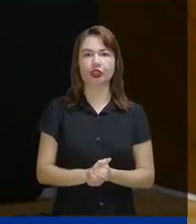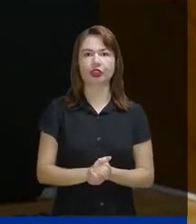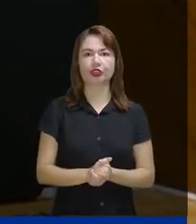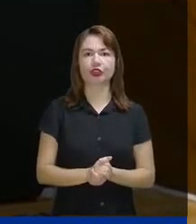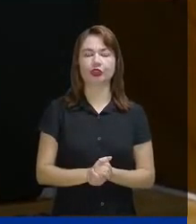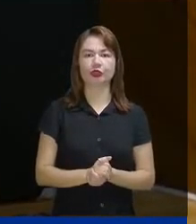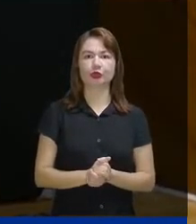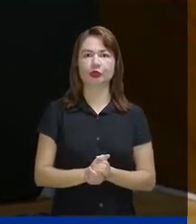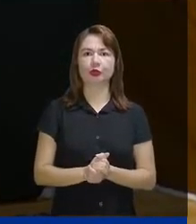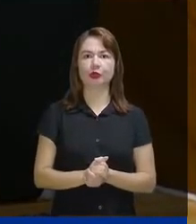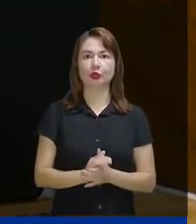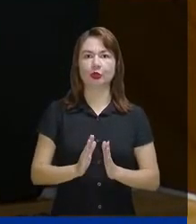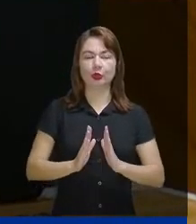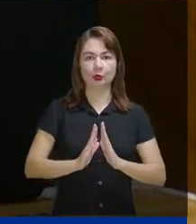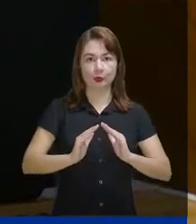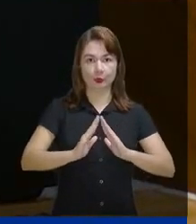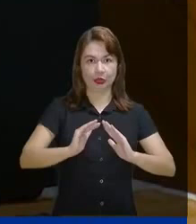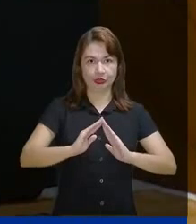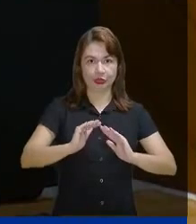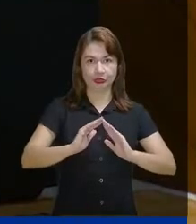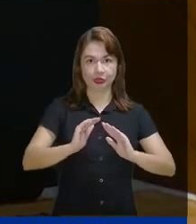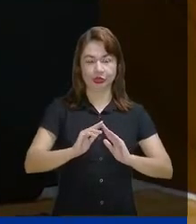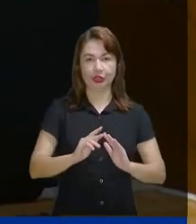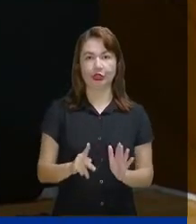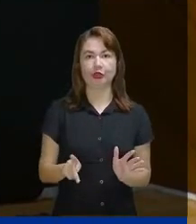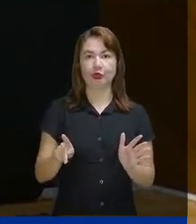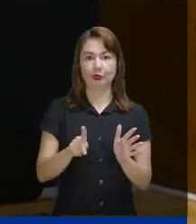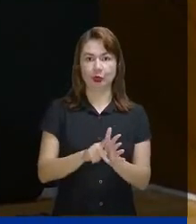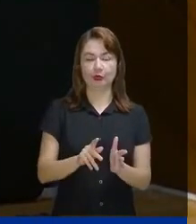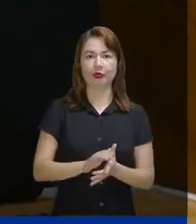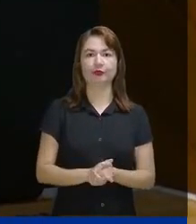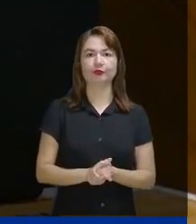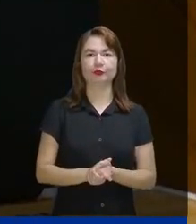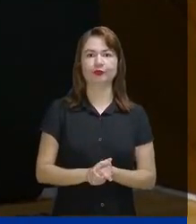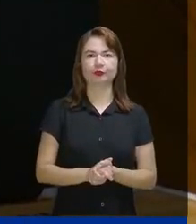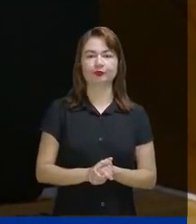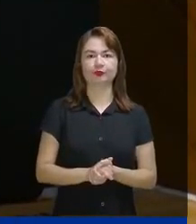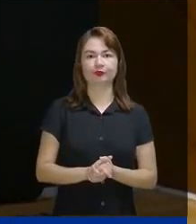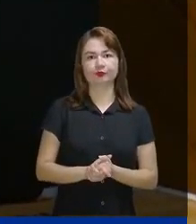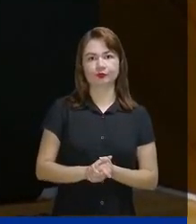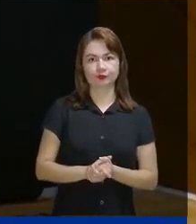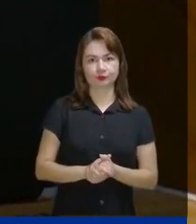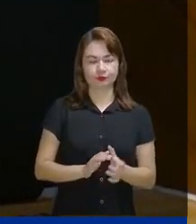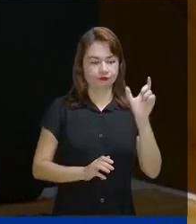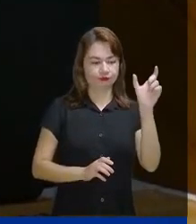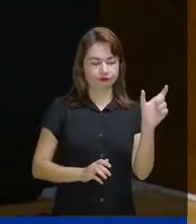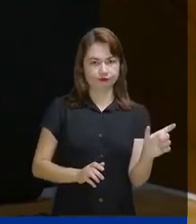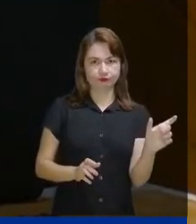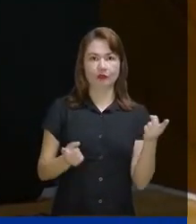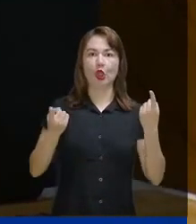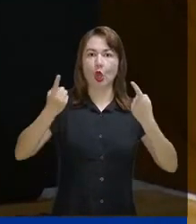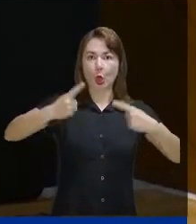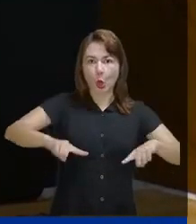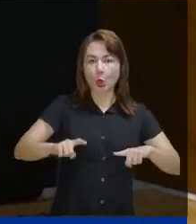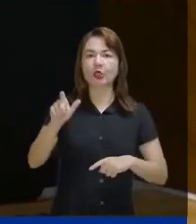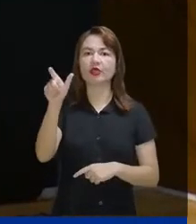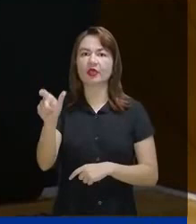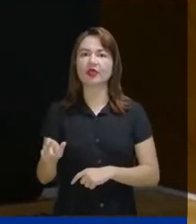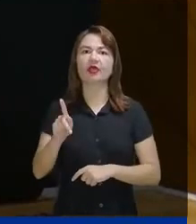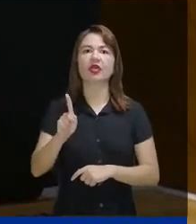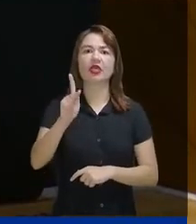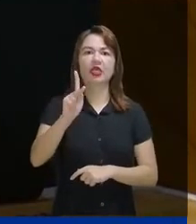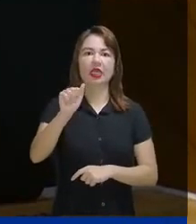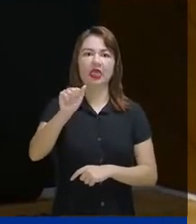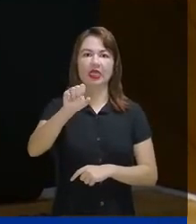investigação judicial eleitoral proposta pelo embargante em face do embargado Cássio